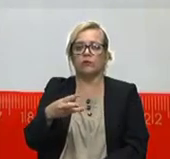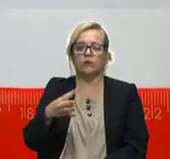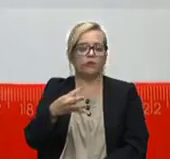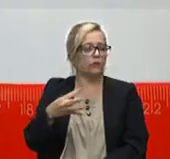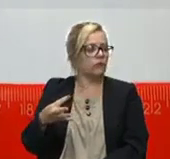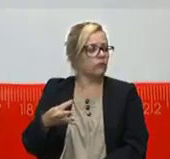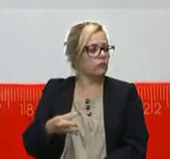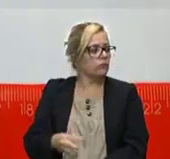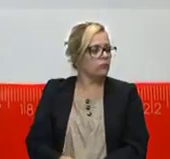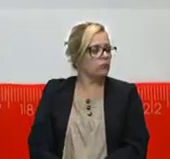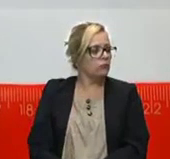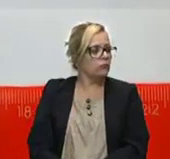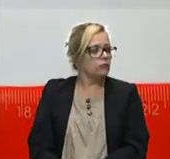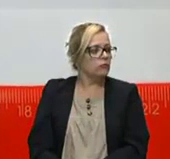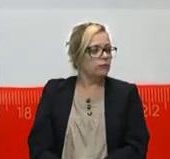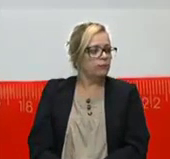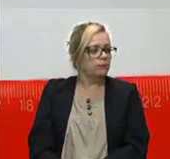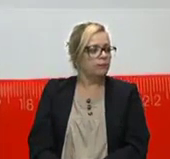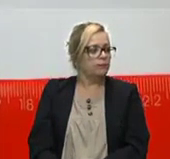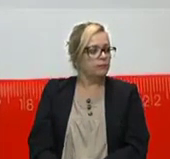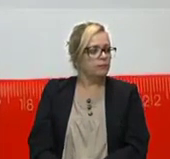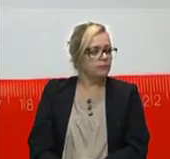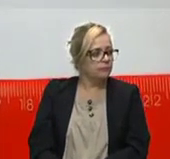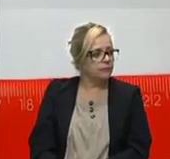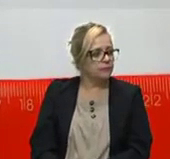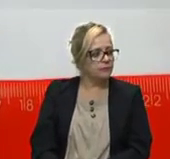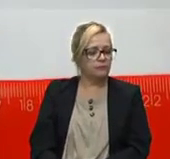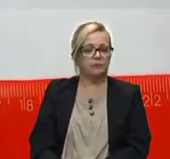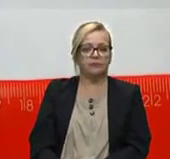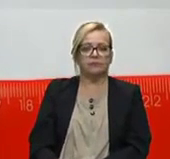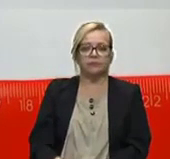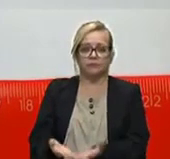1,734. Continue acompanhando no quadro.